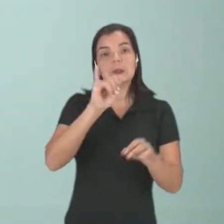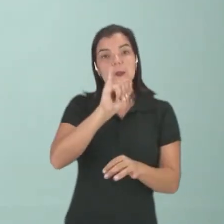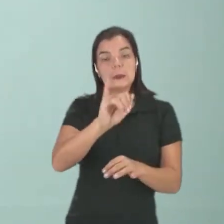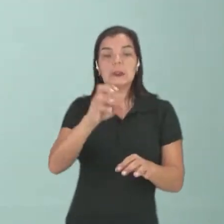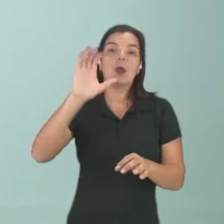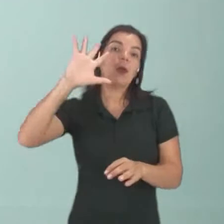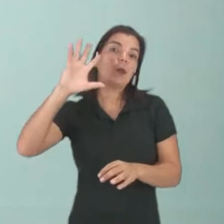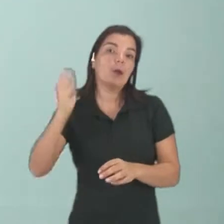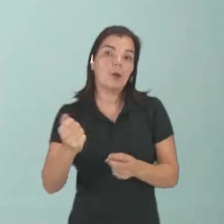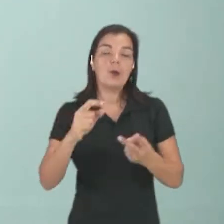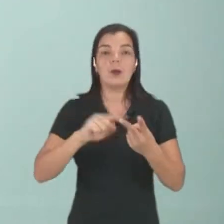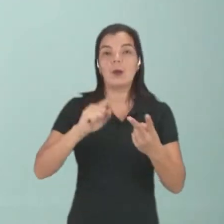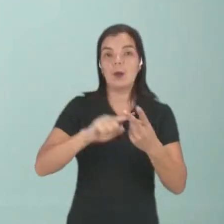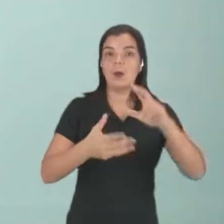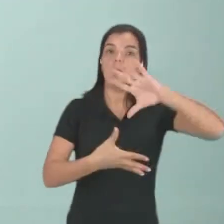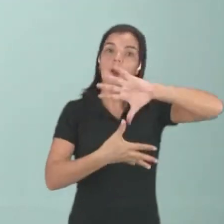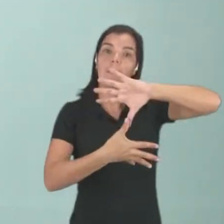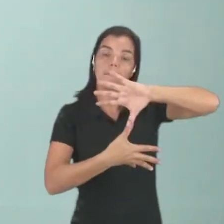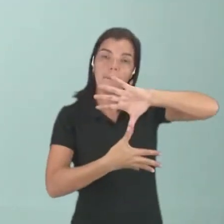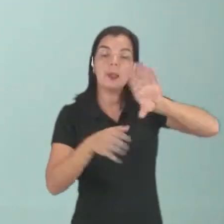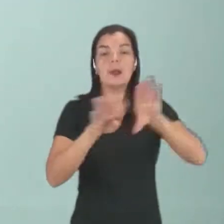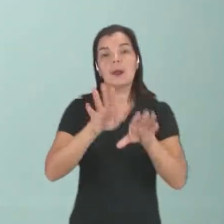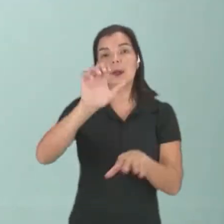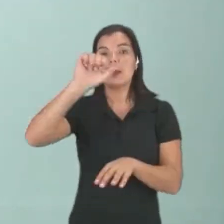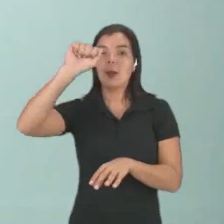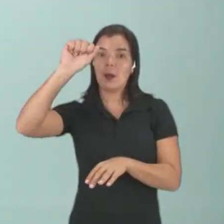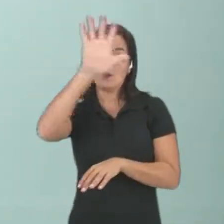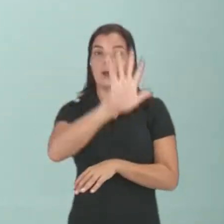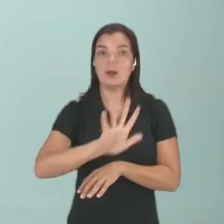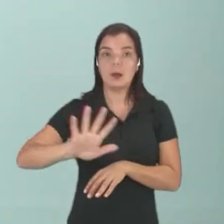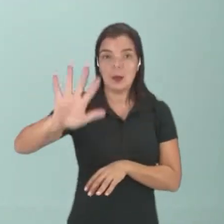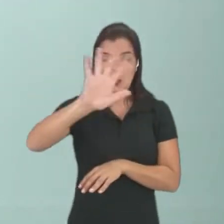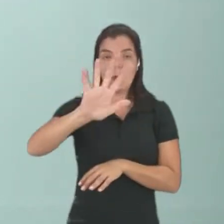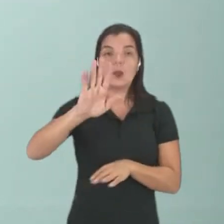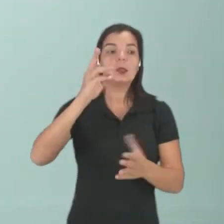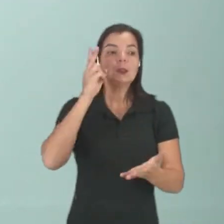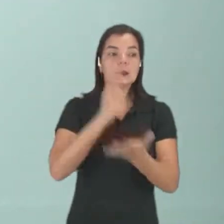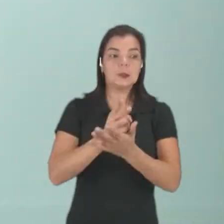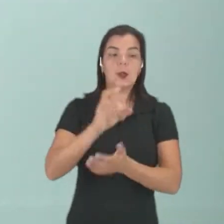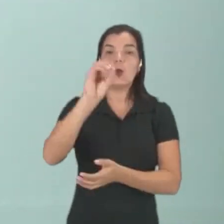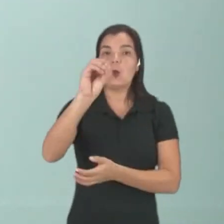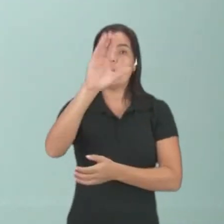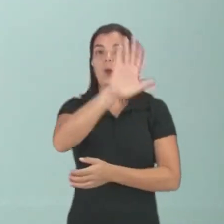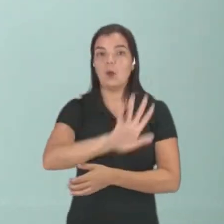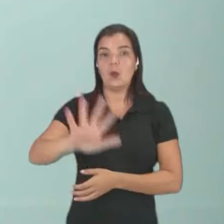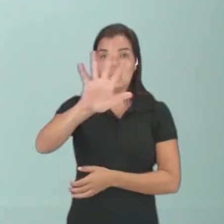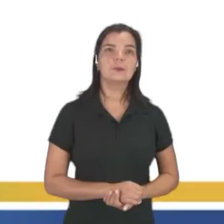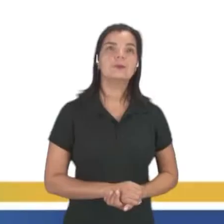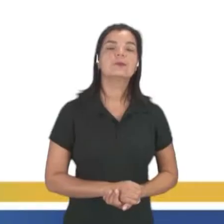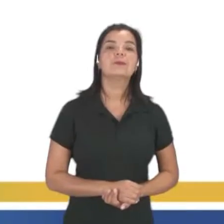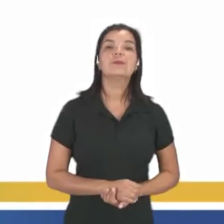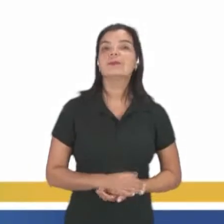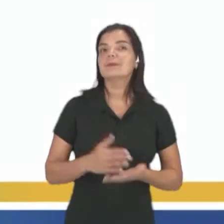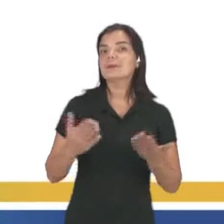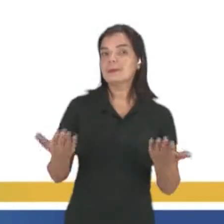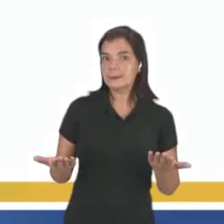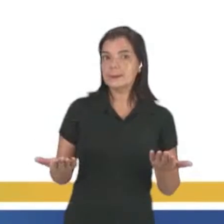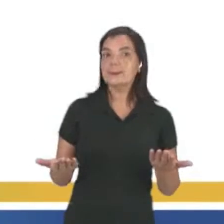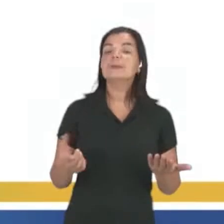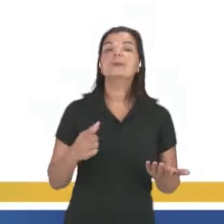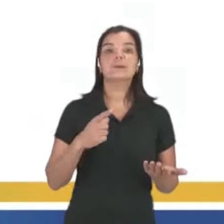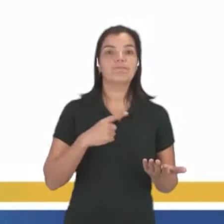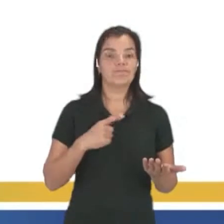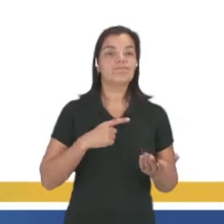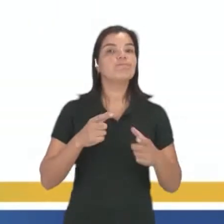na África, seja na América, na Ásia ou na Oceania, vai ter sempre esse foco, o econômico. Além de ser